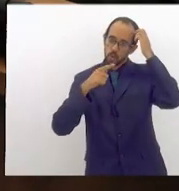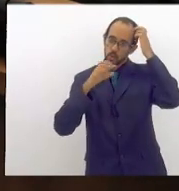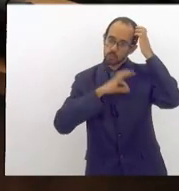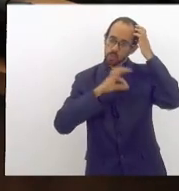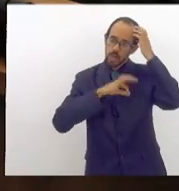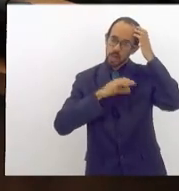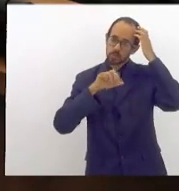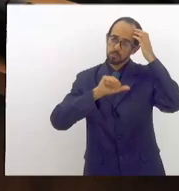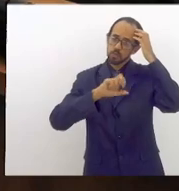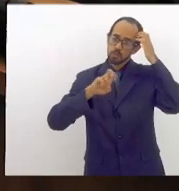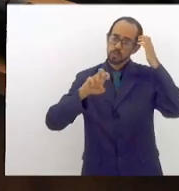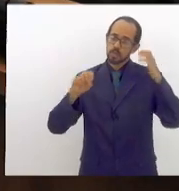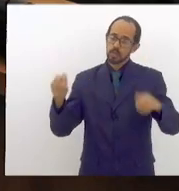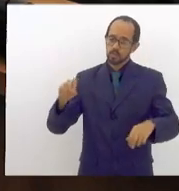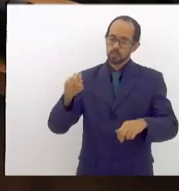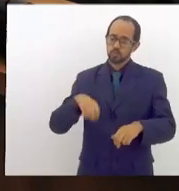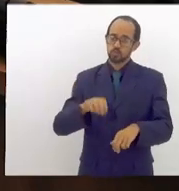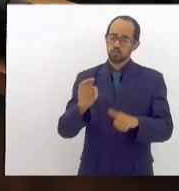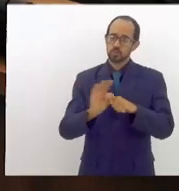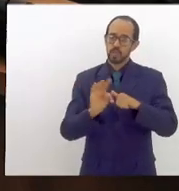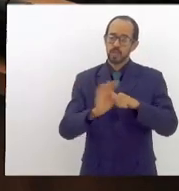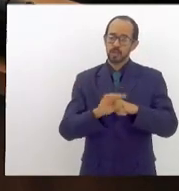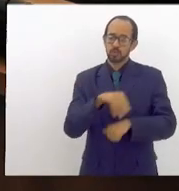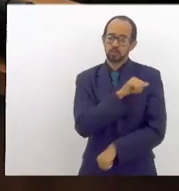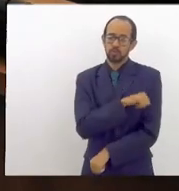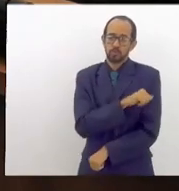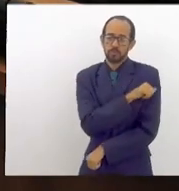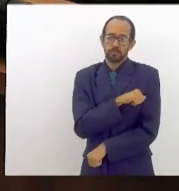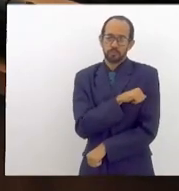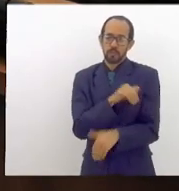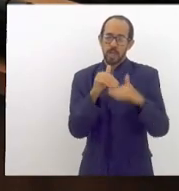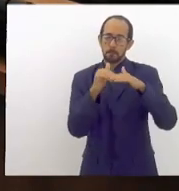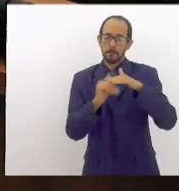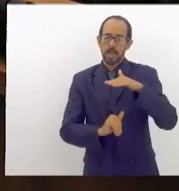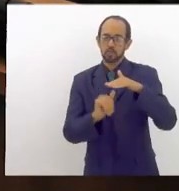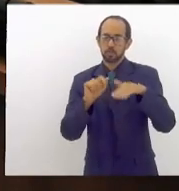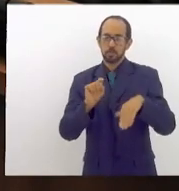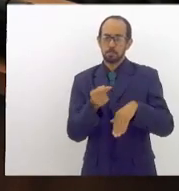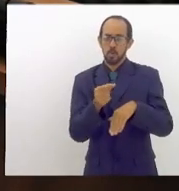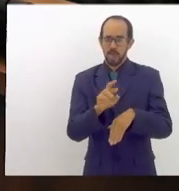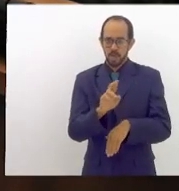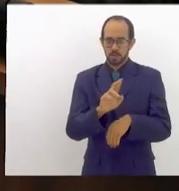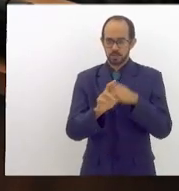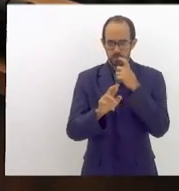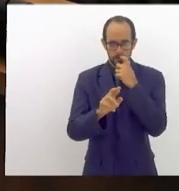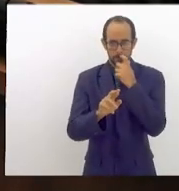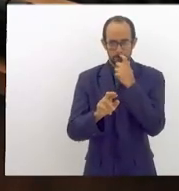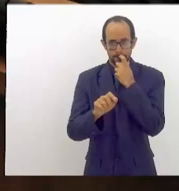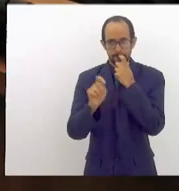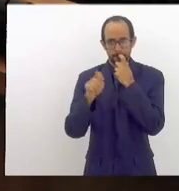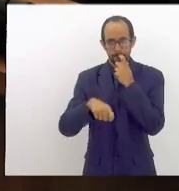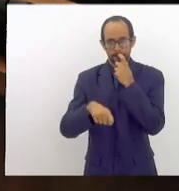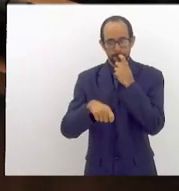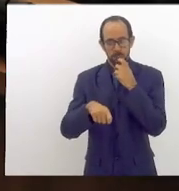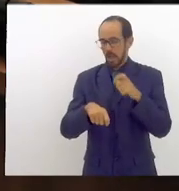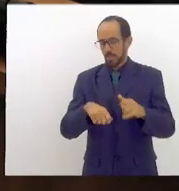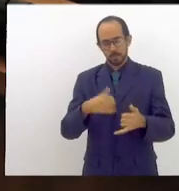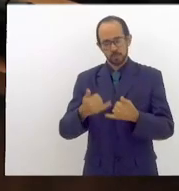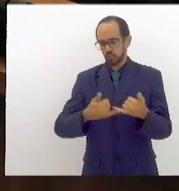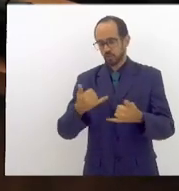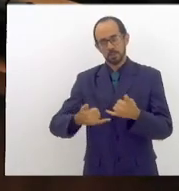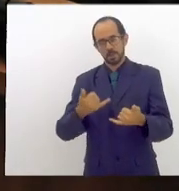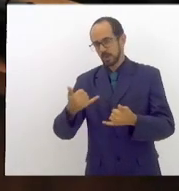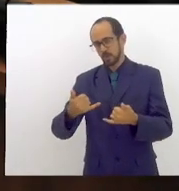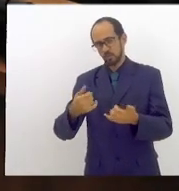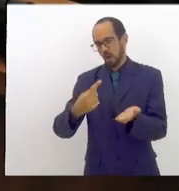um técnico de enfermagem com salário base abaixo de r$ 1000 a gente não pode levar na brincadeira um